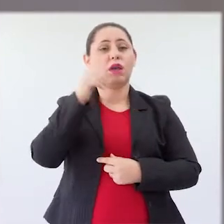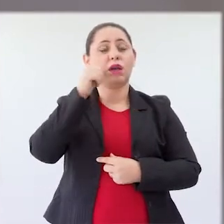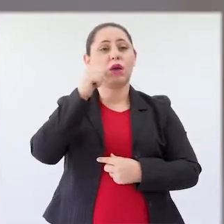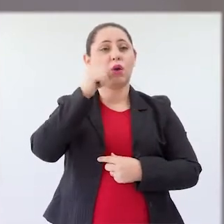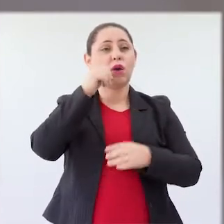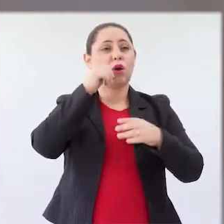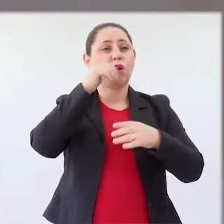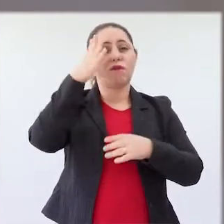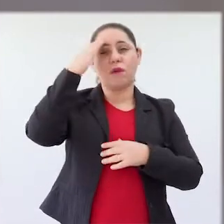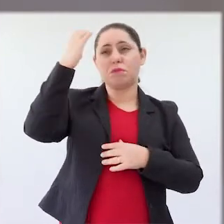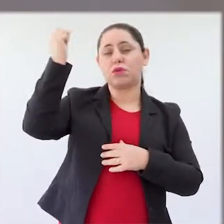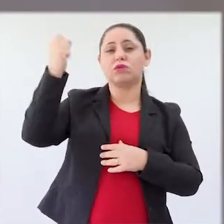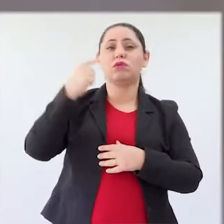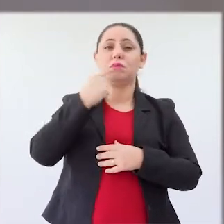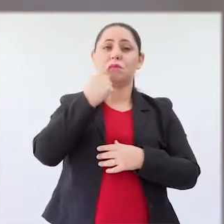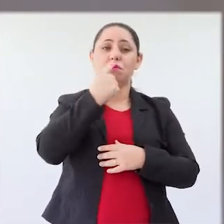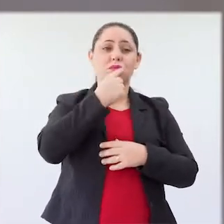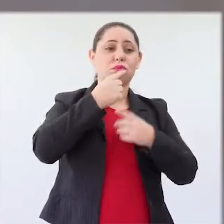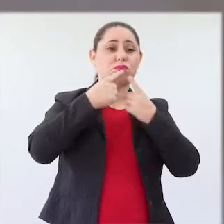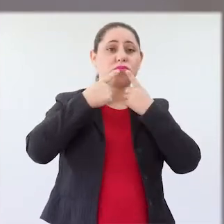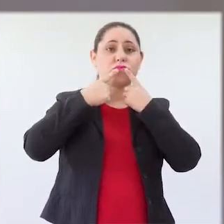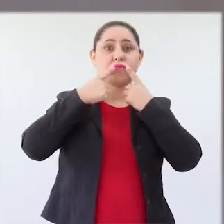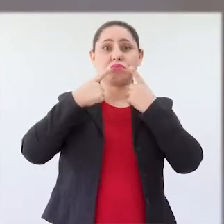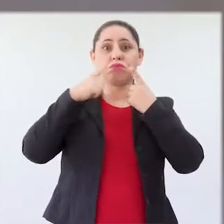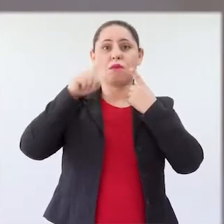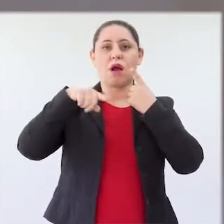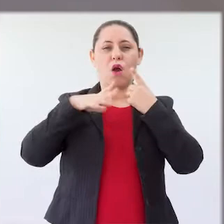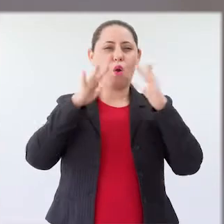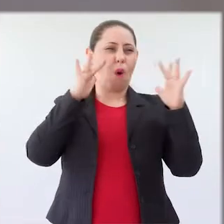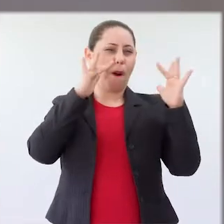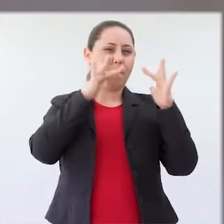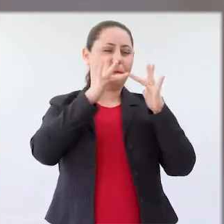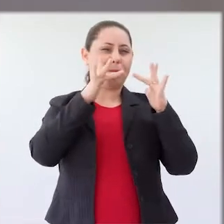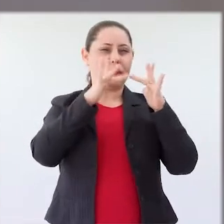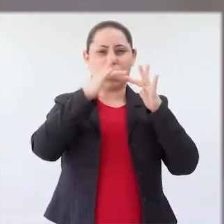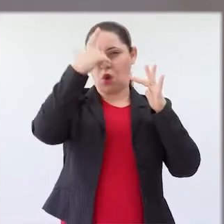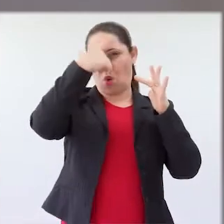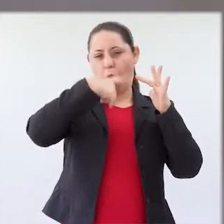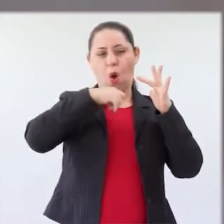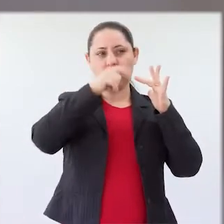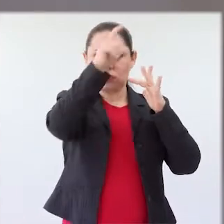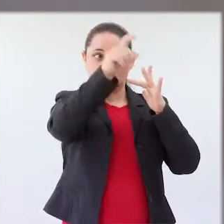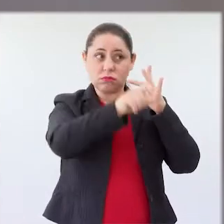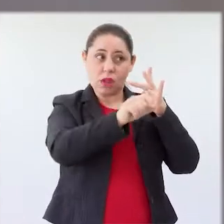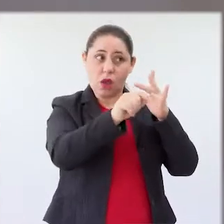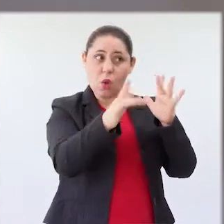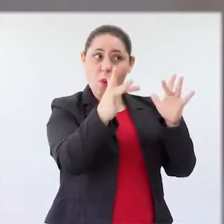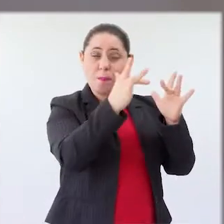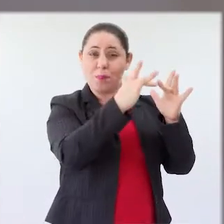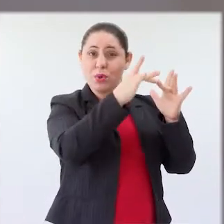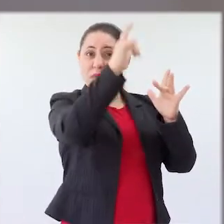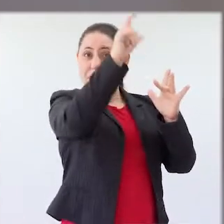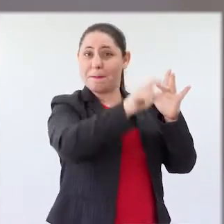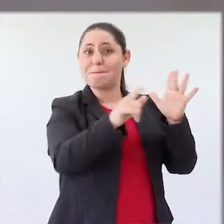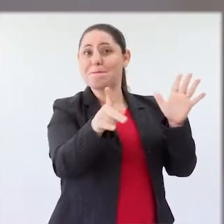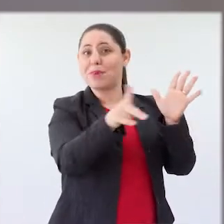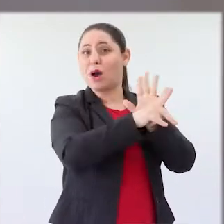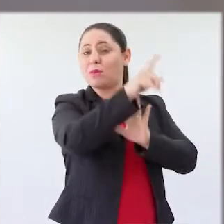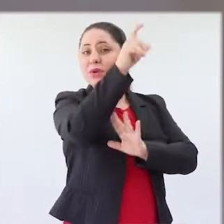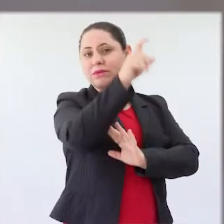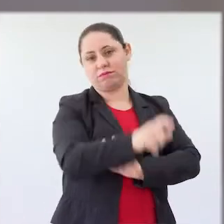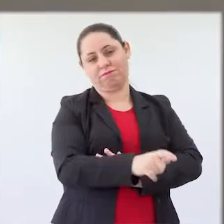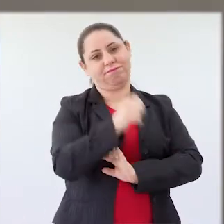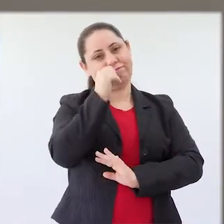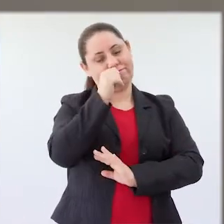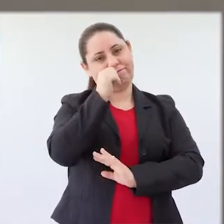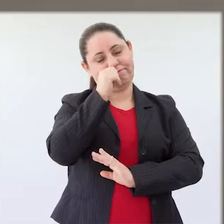grosso, volumoso, bonito, né, que combina muito com a face dela. Então, combina com a estrutura da face daquela